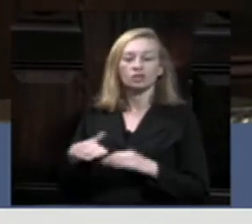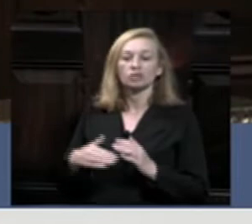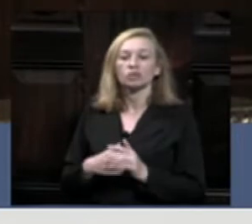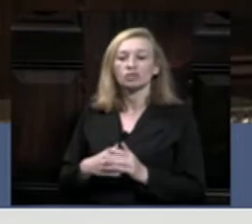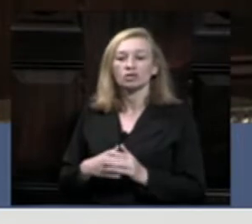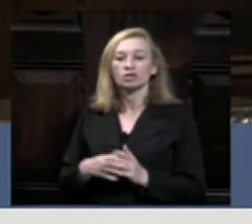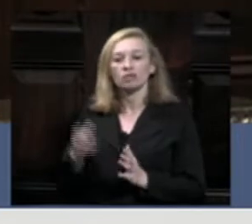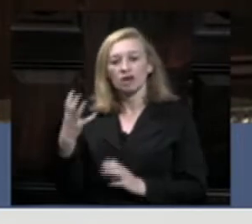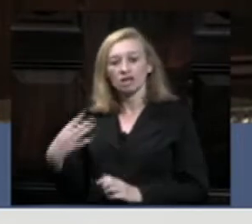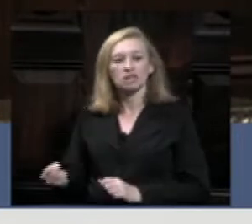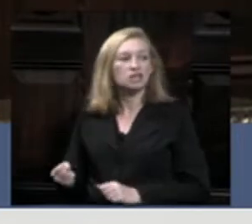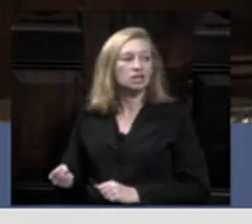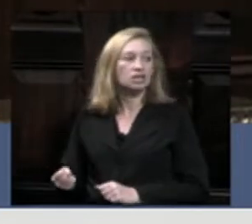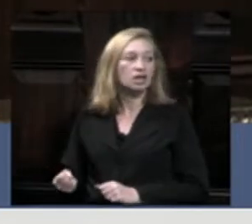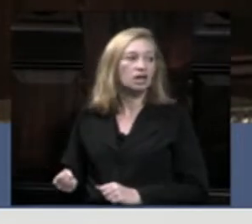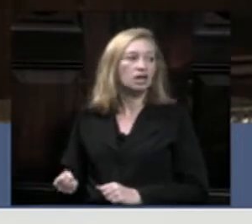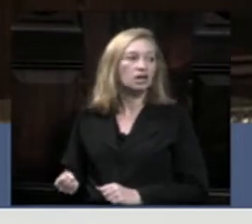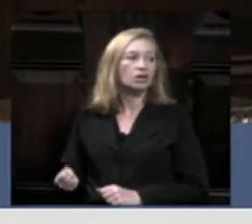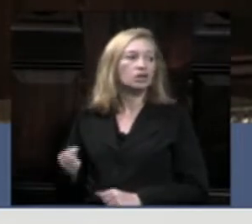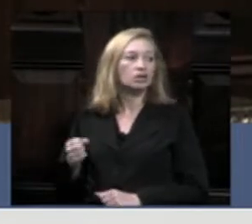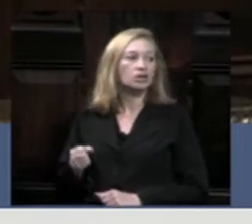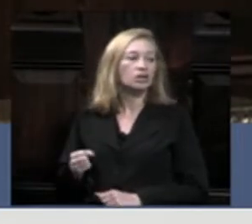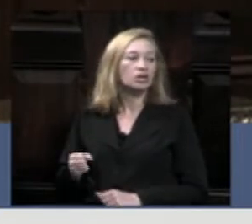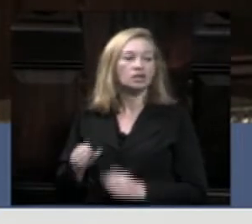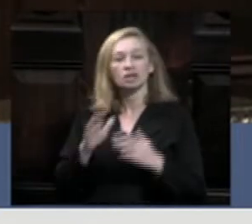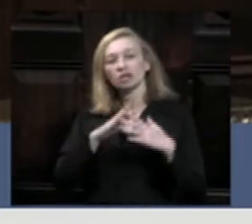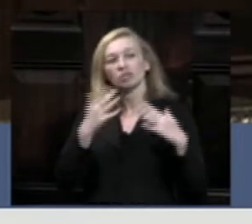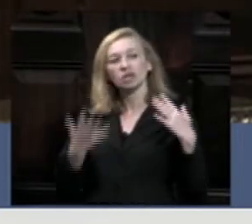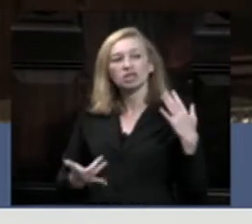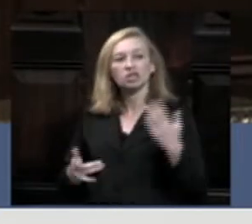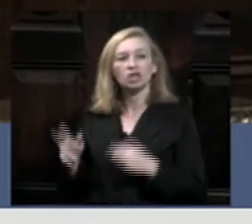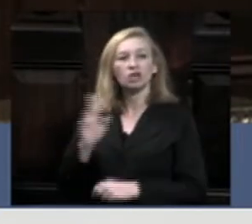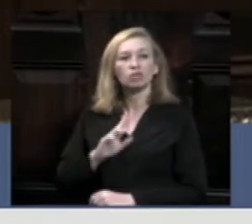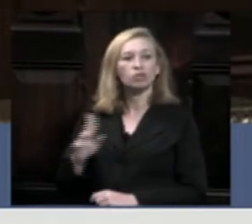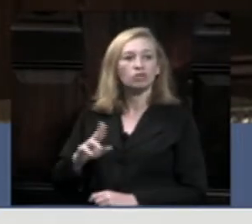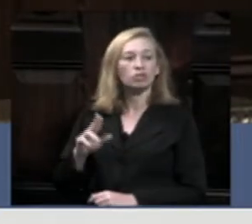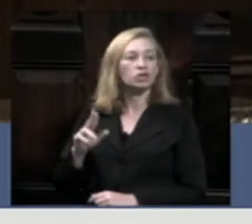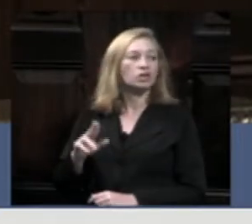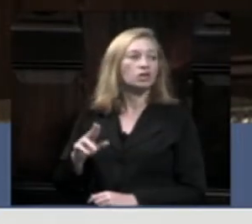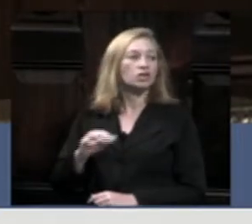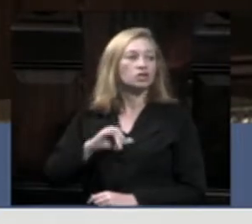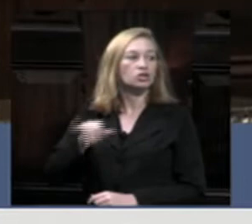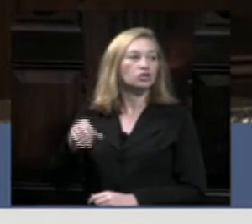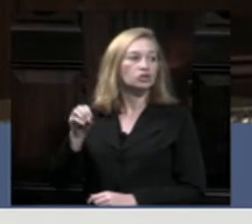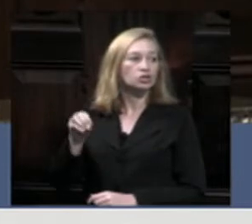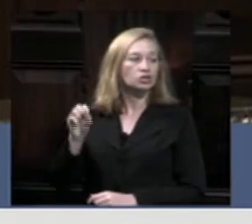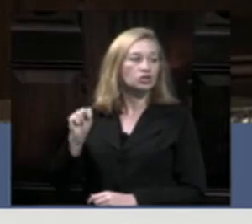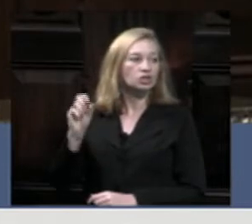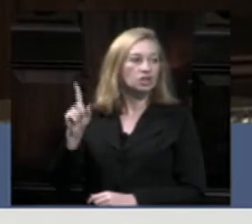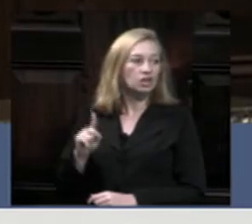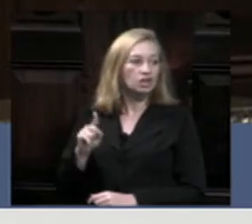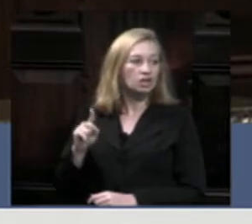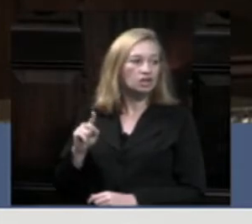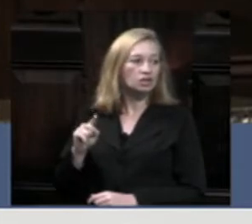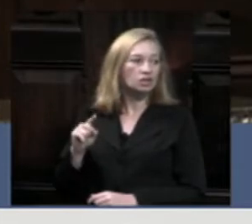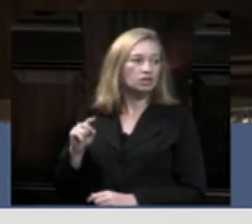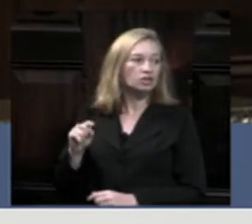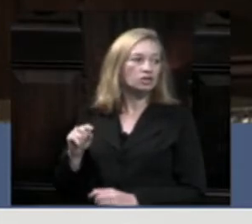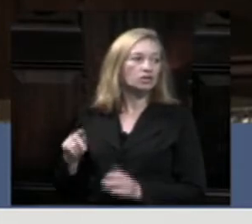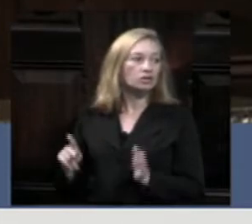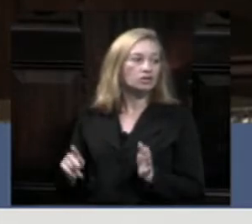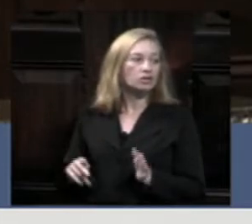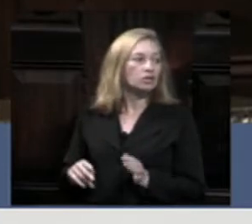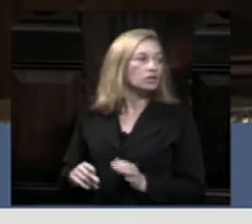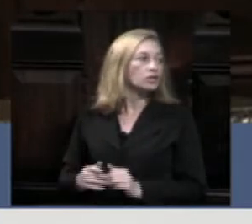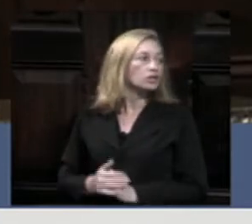consagrar o nome de José Chacon de Assis na Serra da Tiririca.